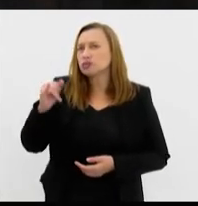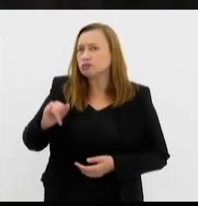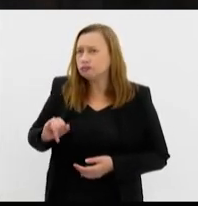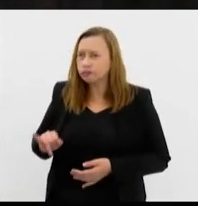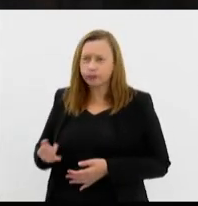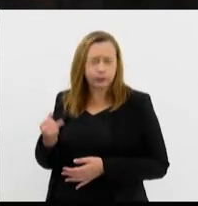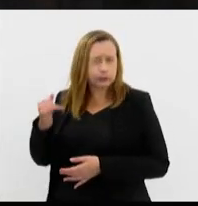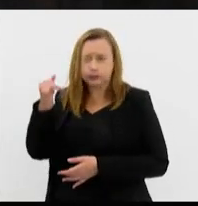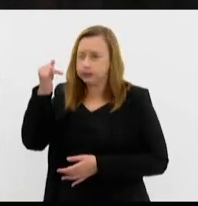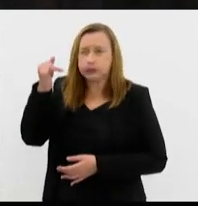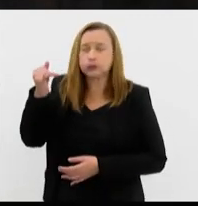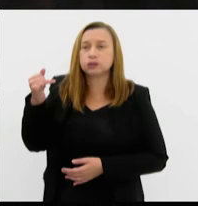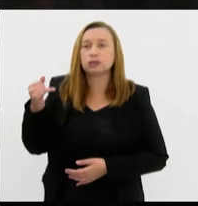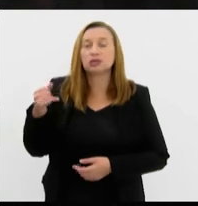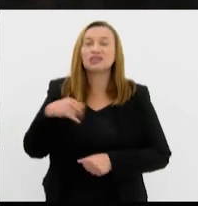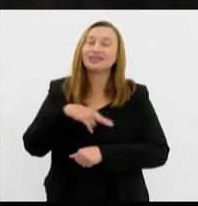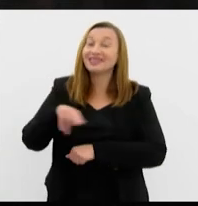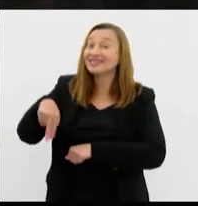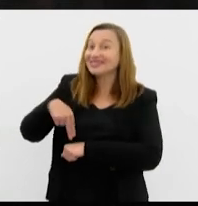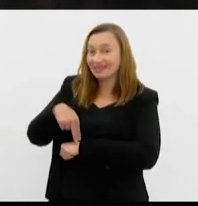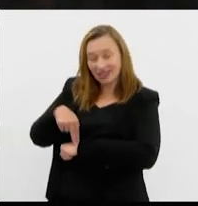extorsivos. E a União